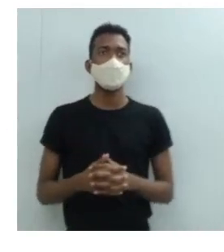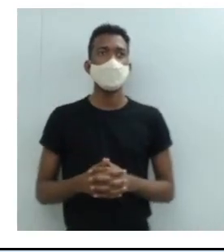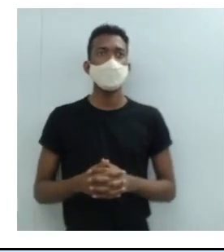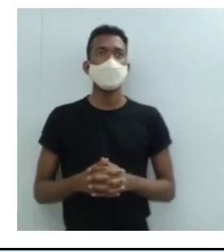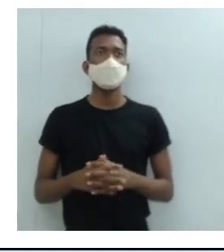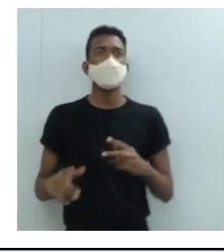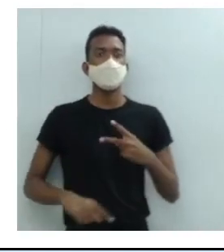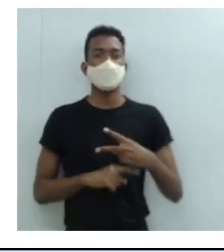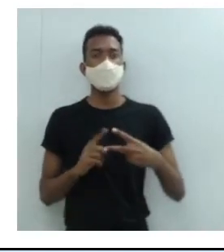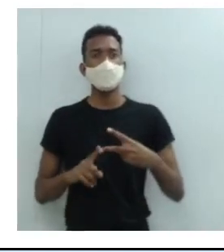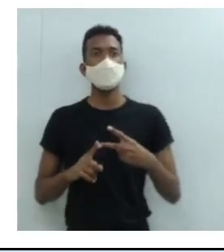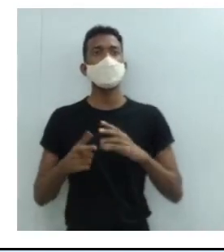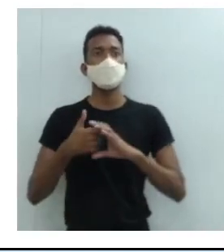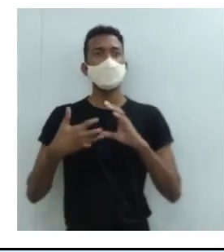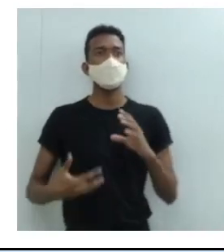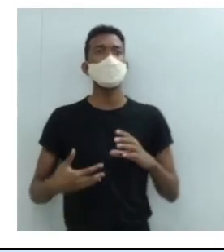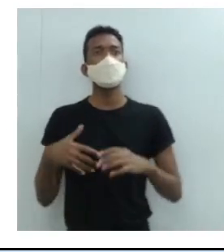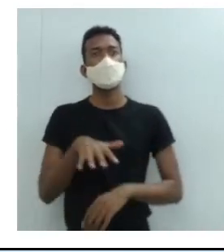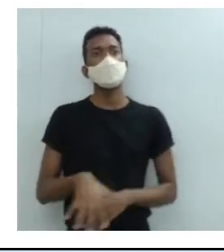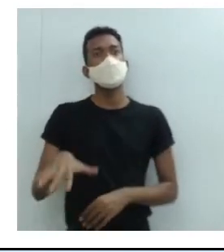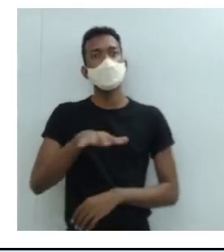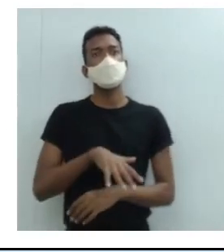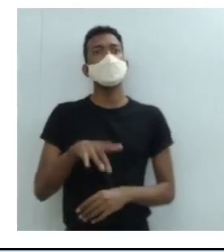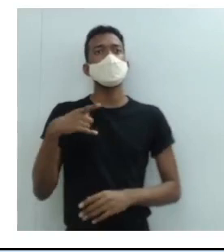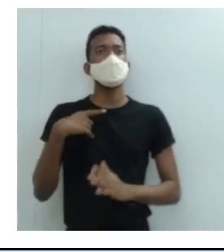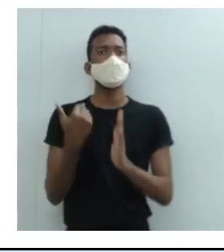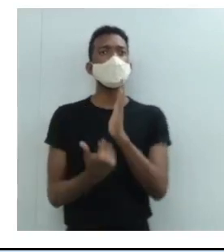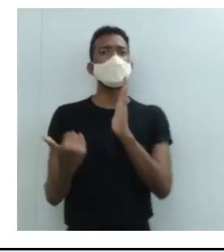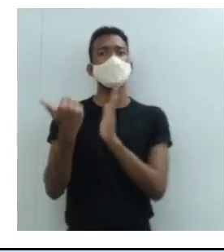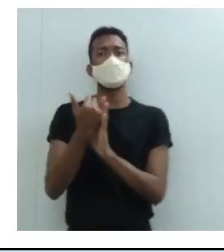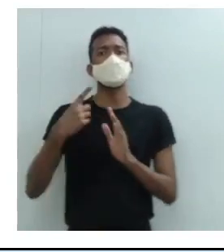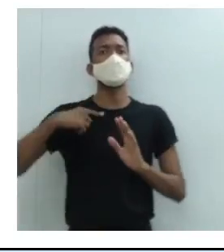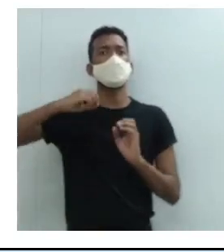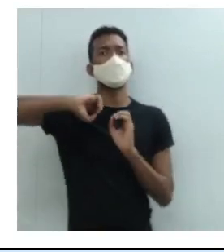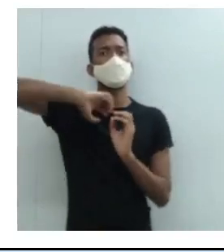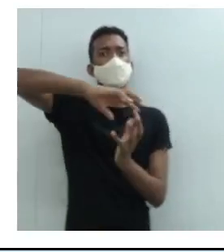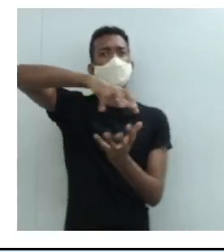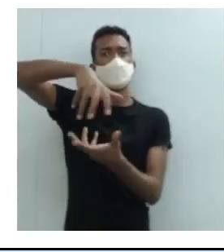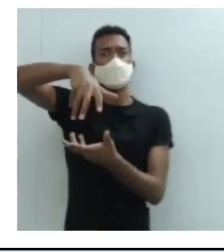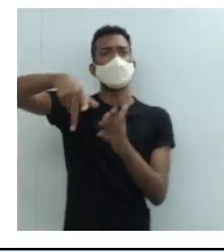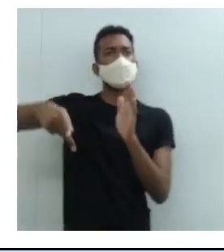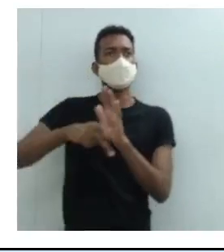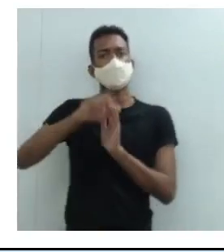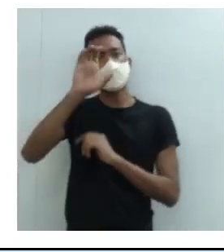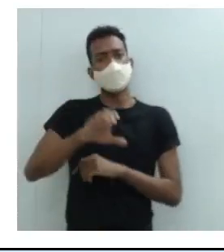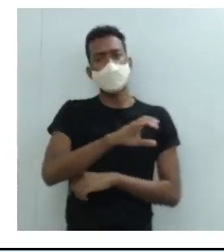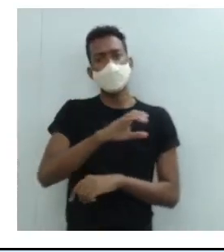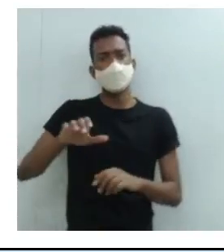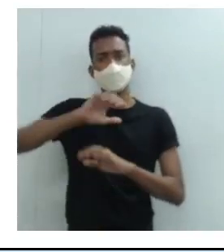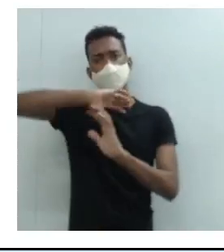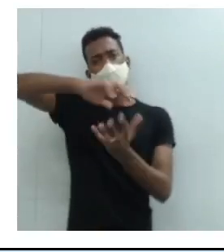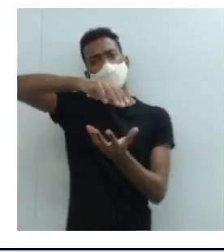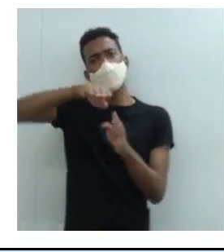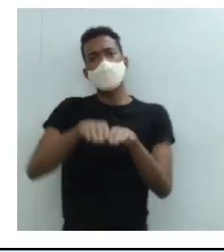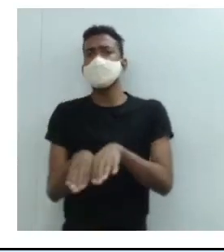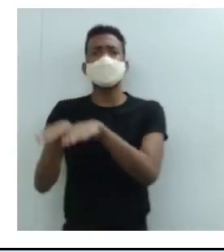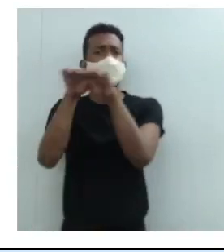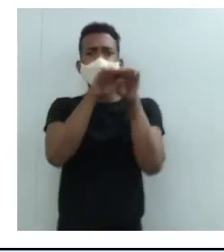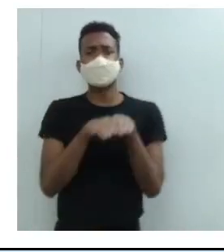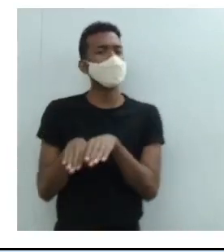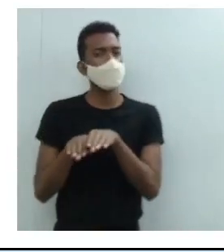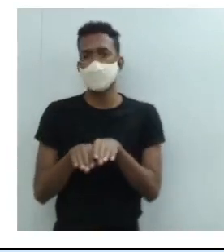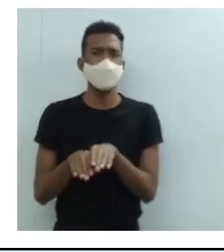Então, o Estado moderno superou o quê? O universalismo. O universalismo da Igreja Católica. E